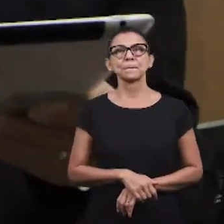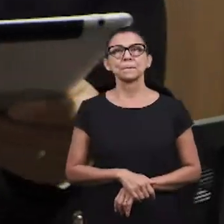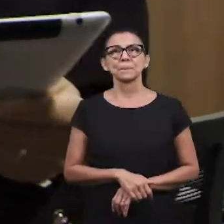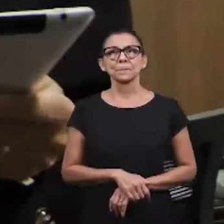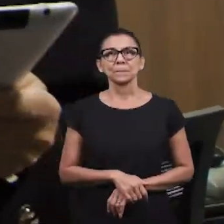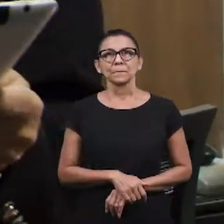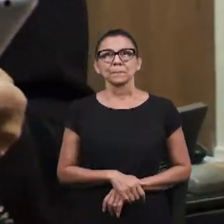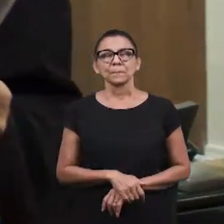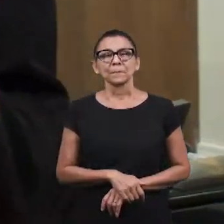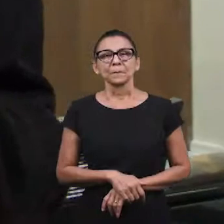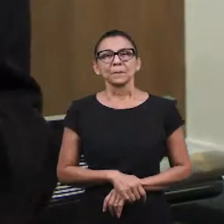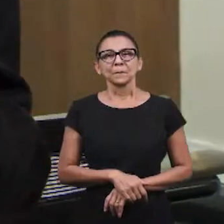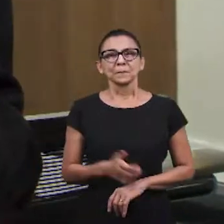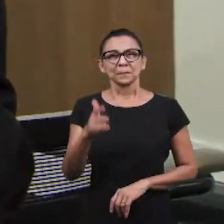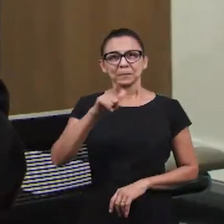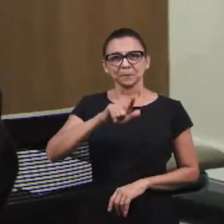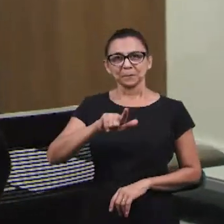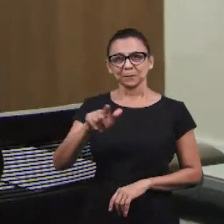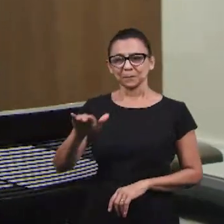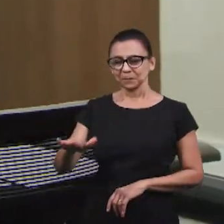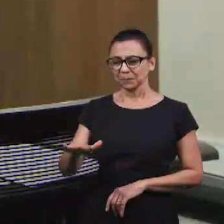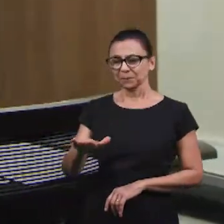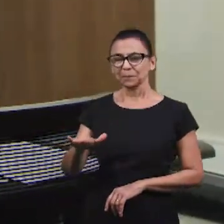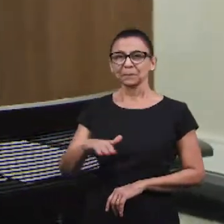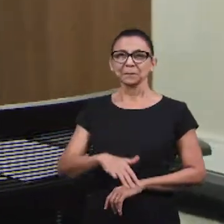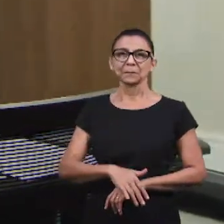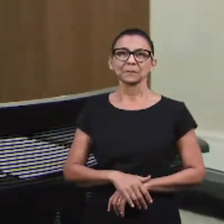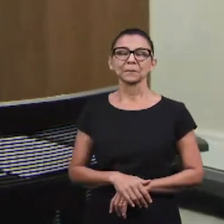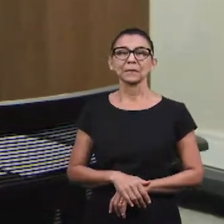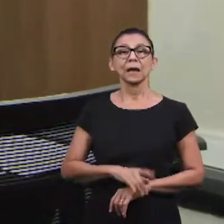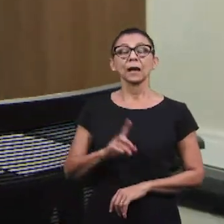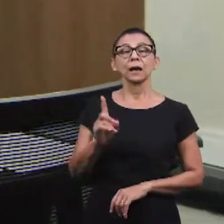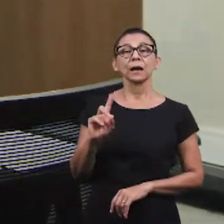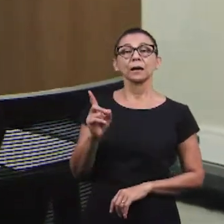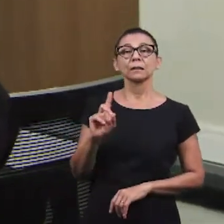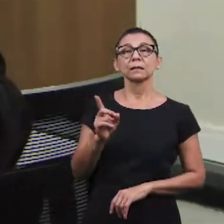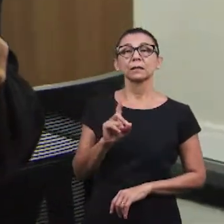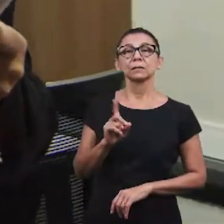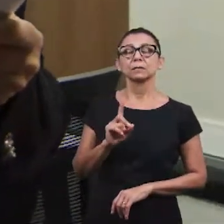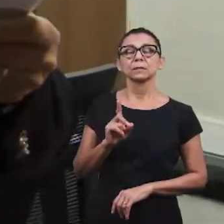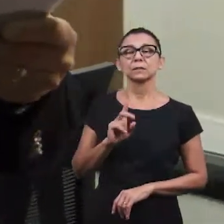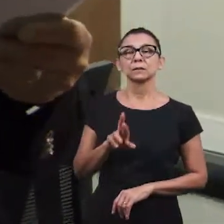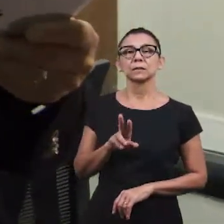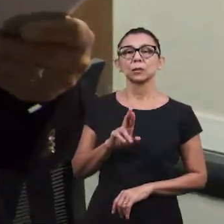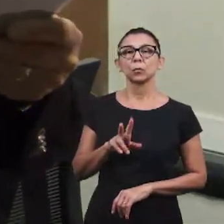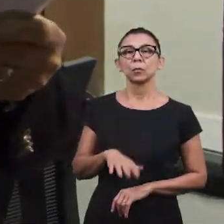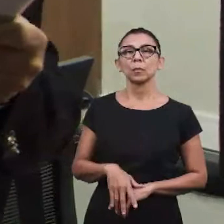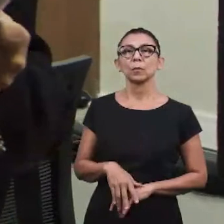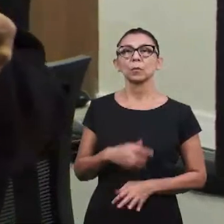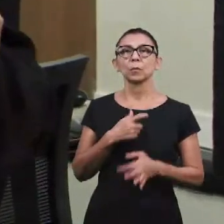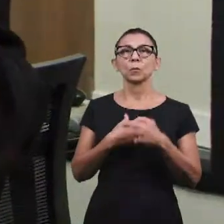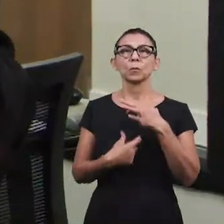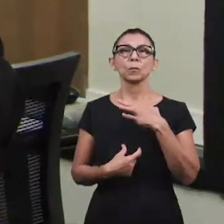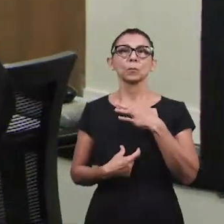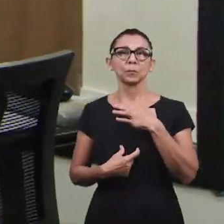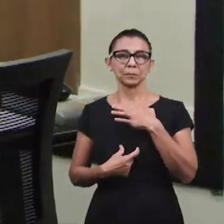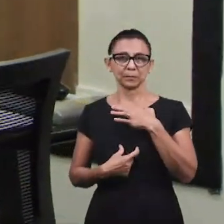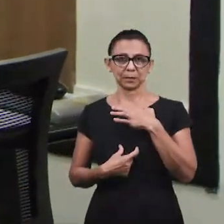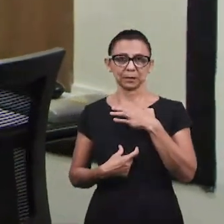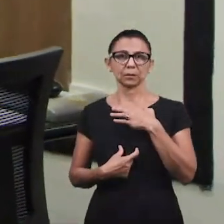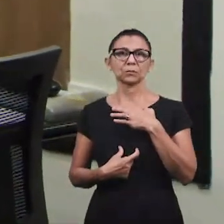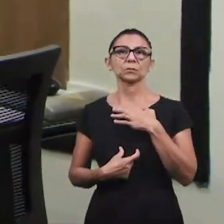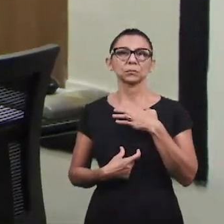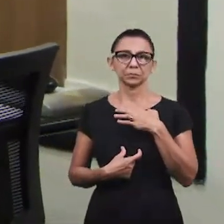aqui mais uma criança que vai participar agora. Na verdade, não. Na verdade, se trata de um obreiro. Esse obreiro vai nos